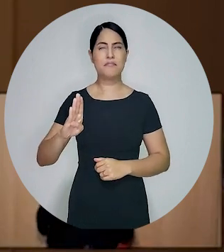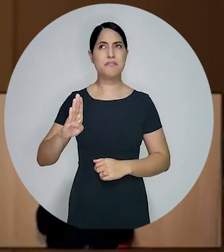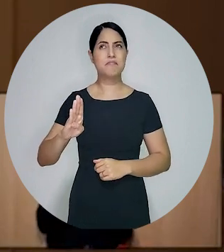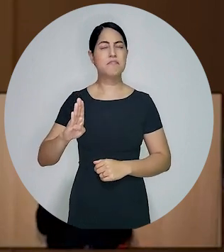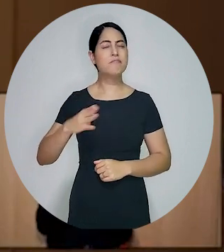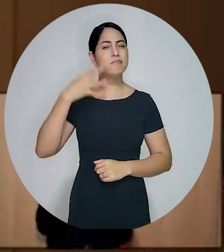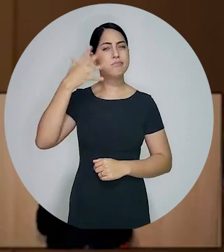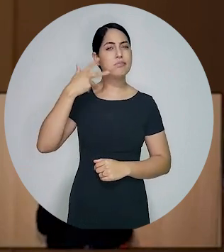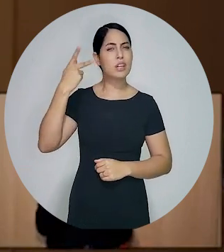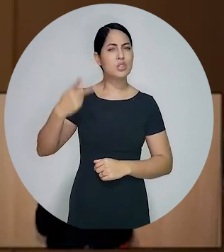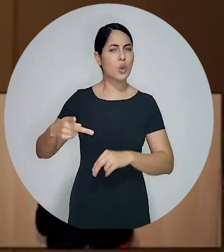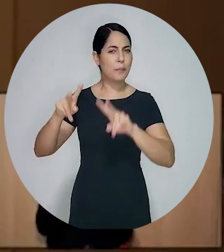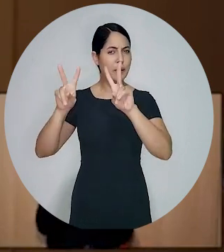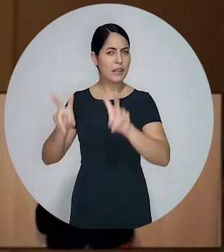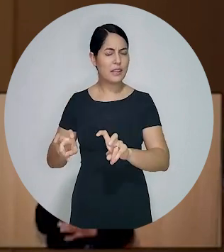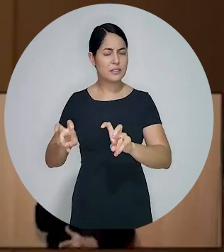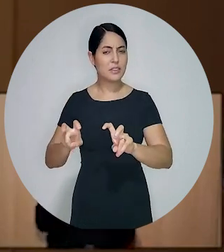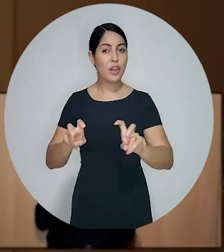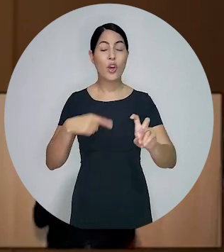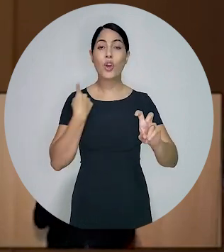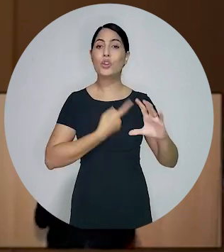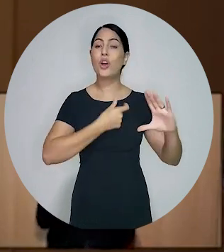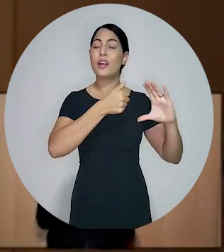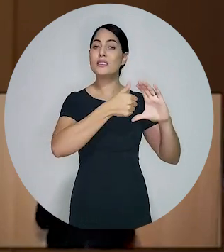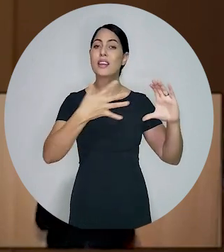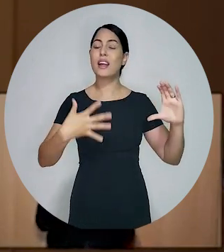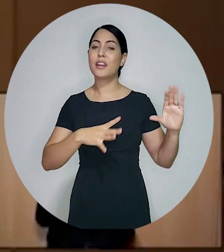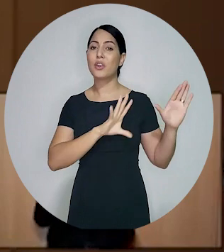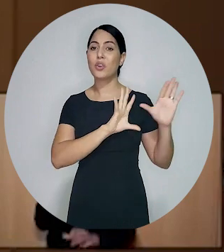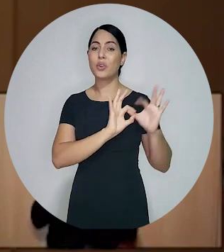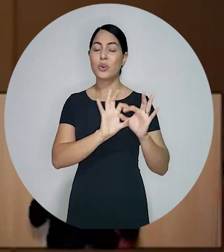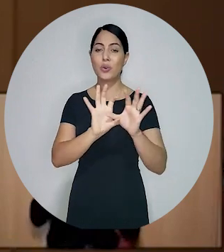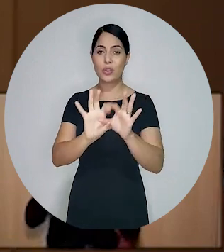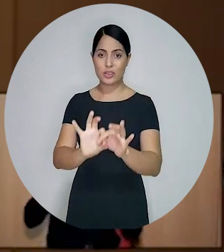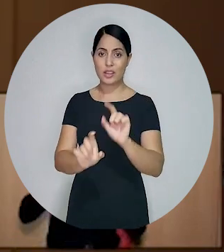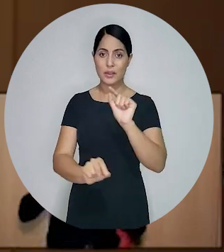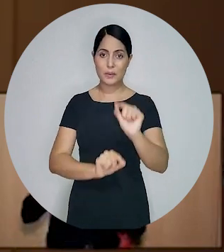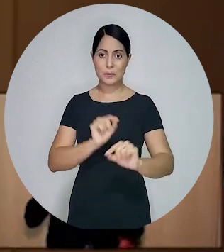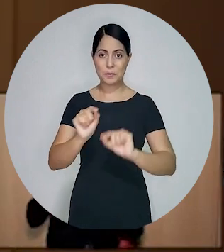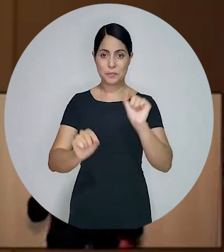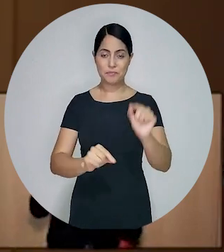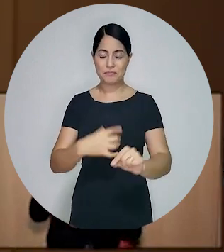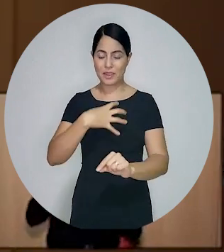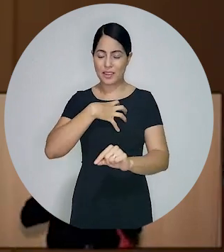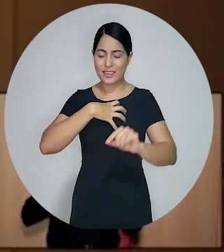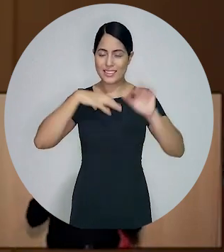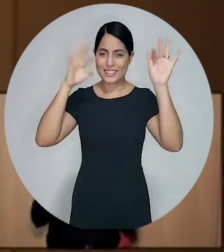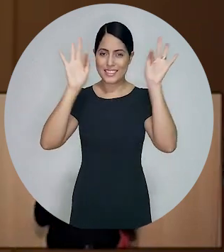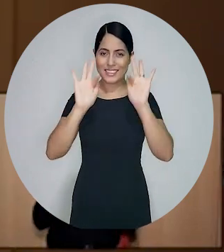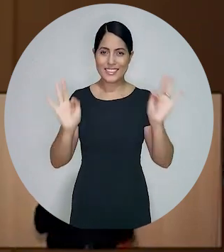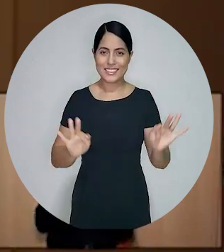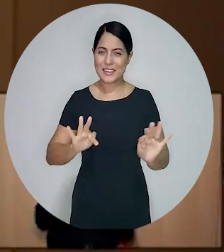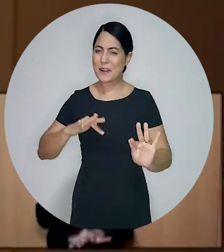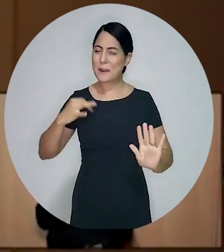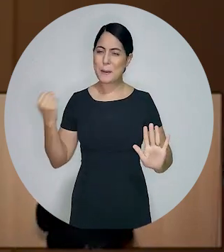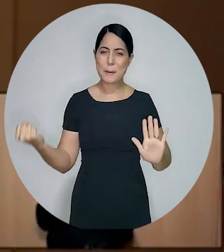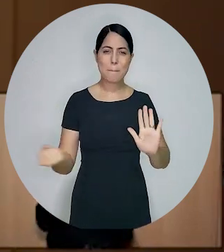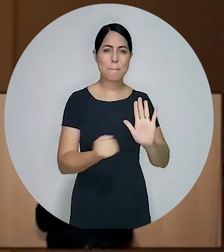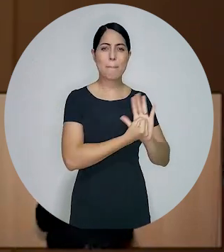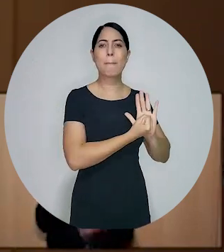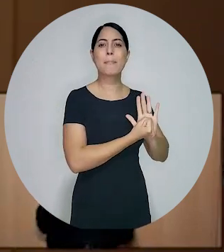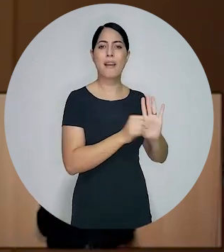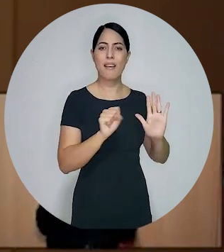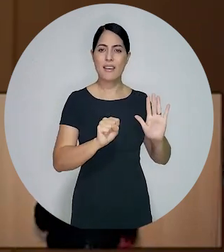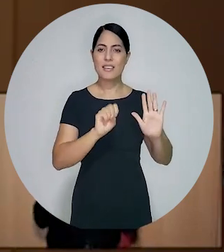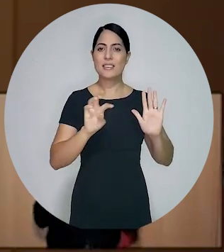uma das características mais preponderantes que vem à mente é resumida num feliz argumento lançado em célebre